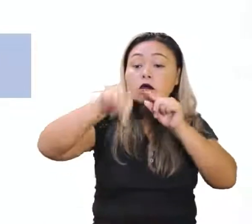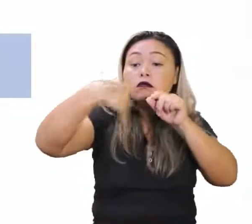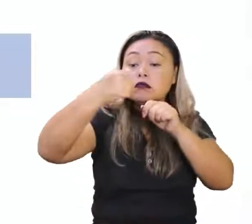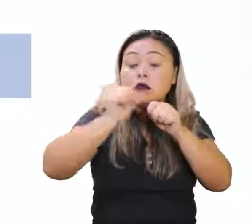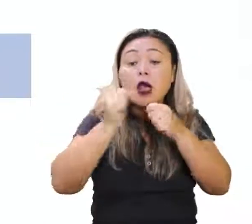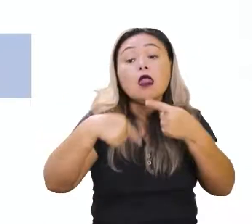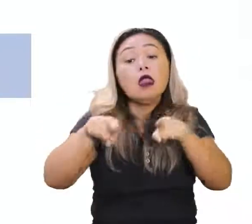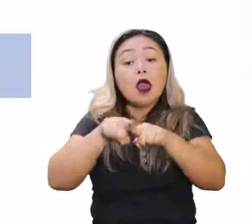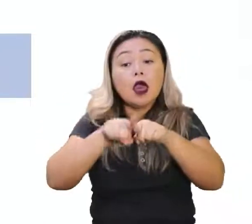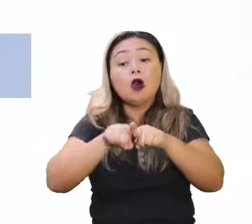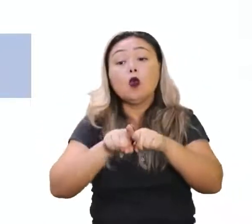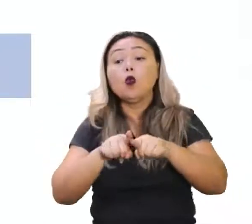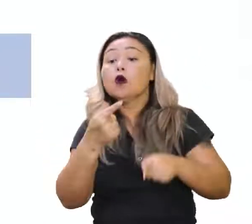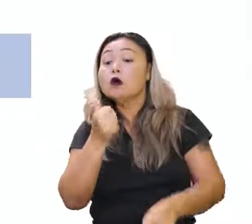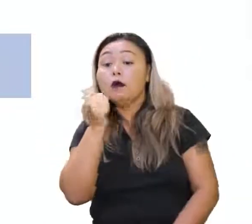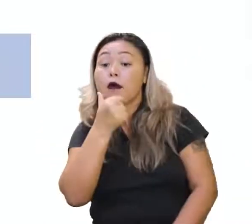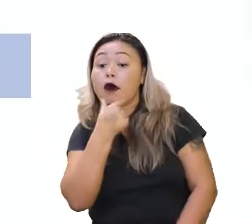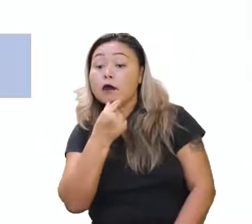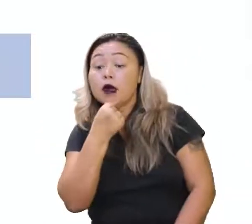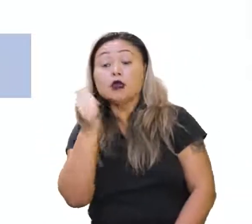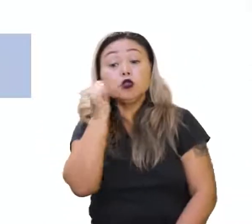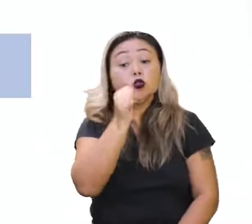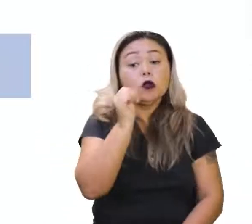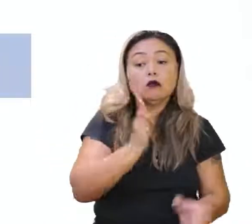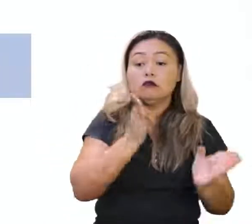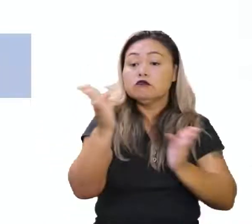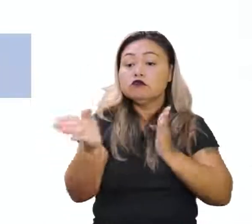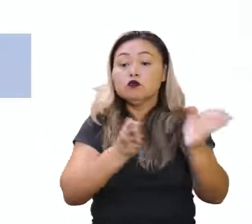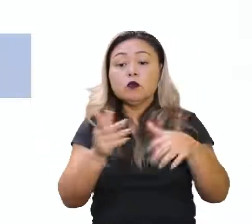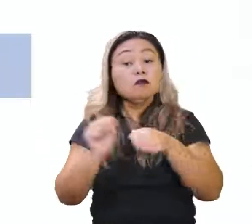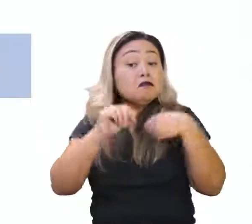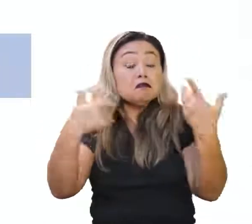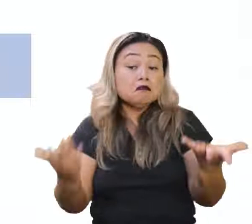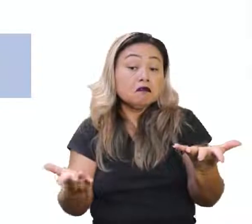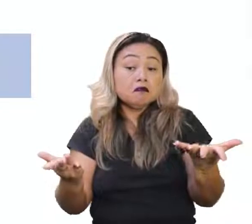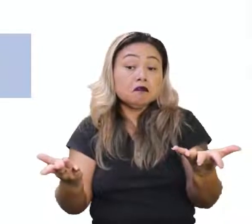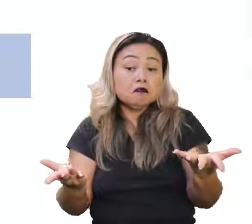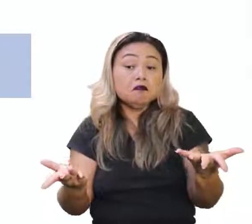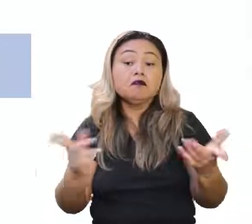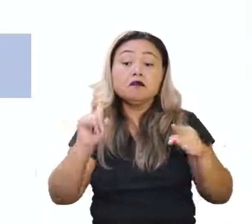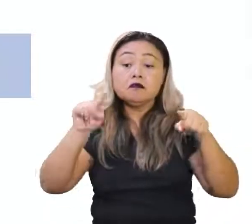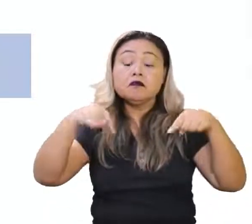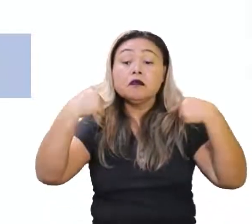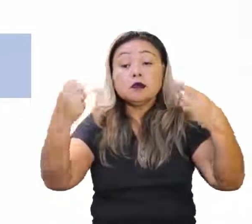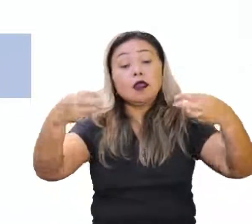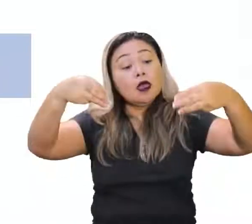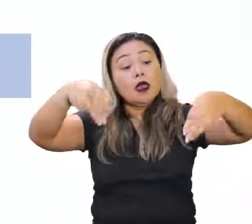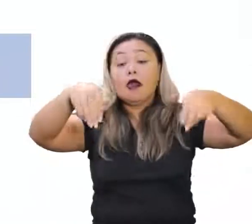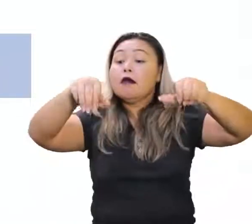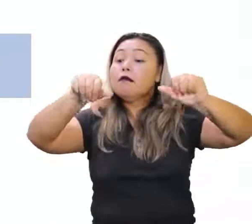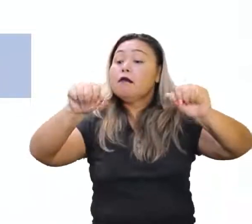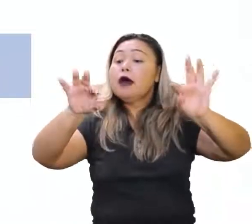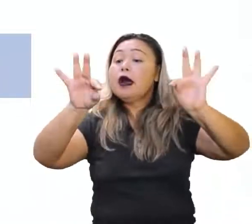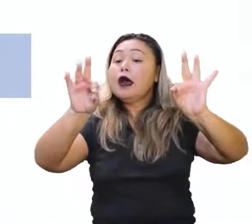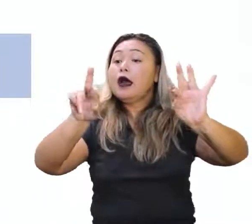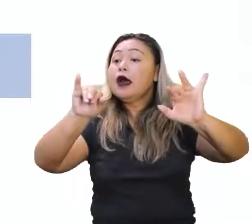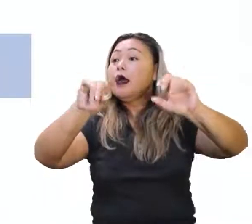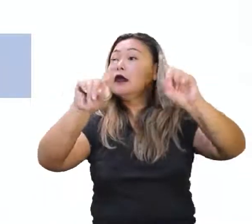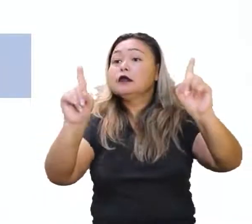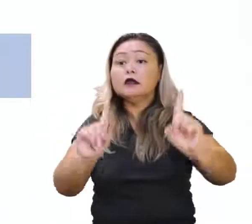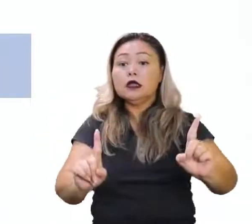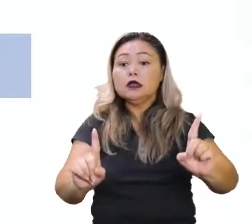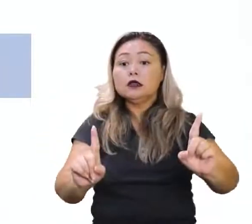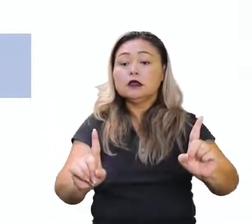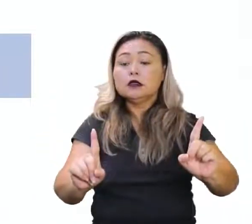características tanto para macho quanto para fêmea. E aí, meus queridos, são chamados de a matriz.